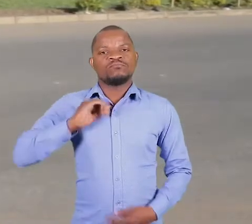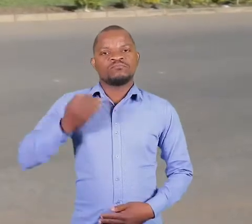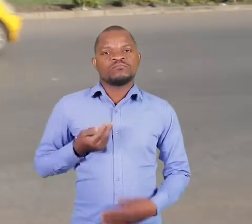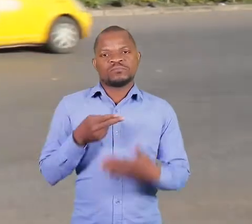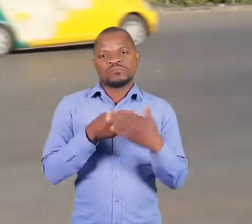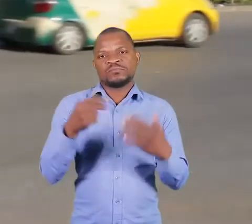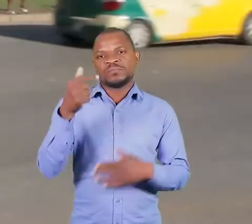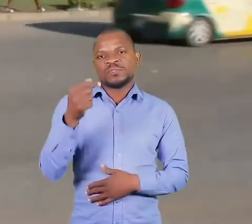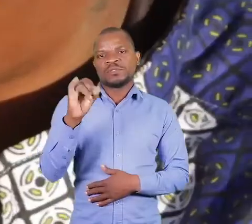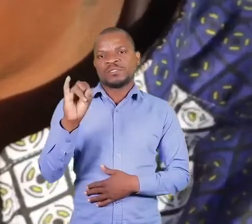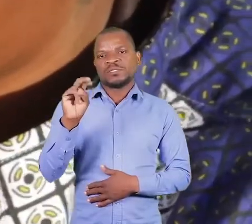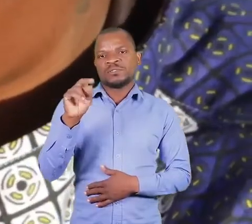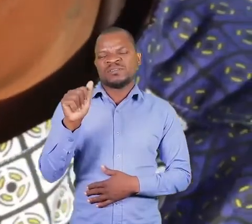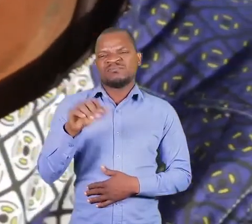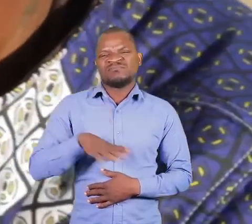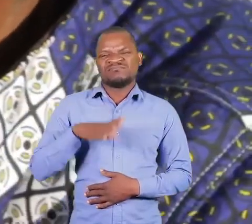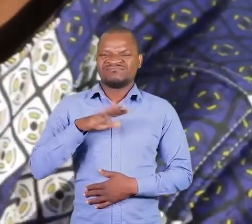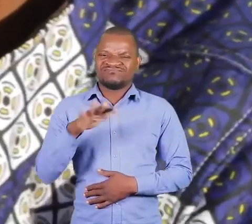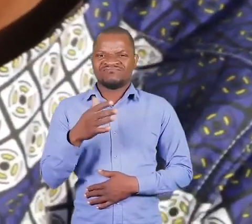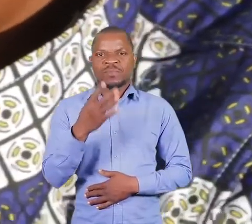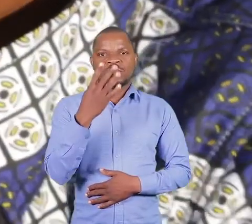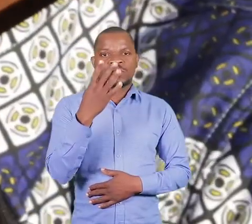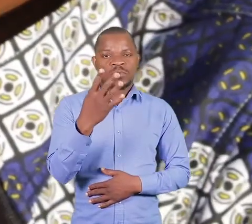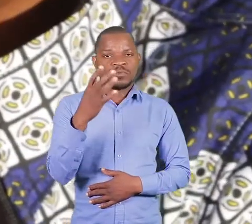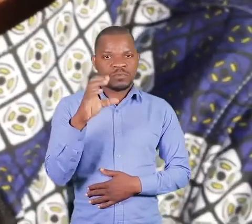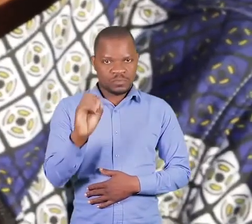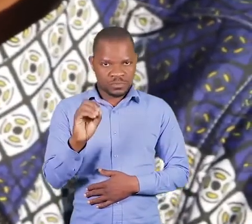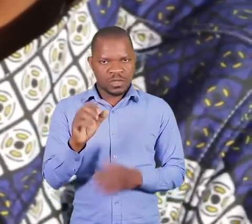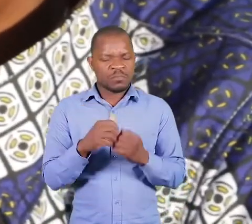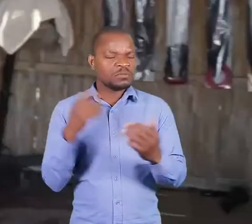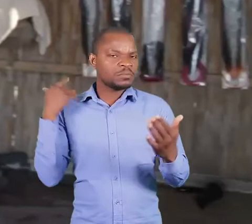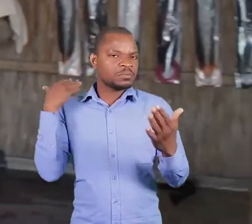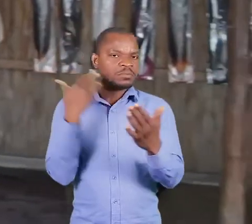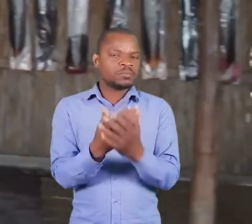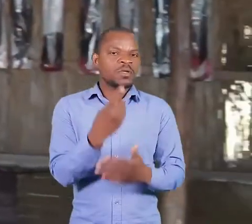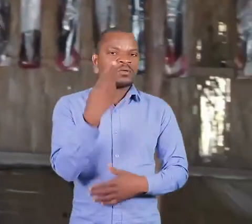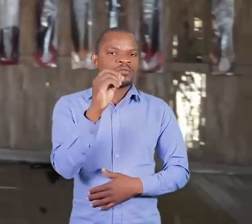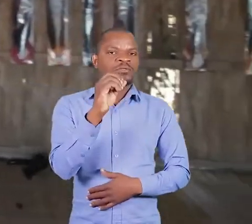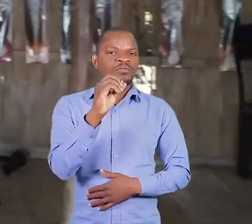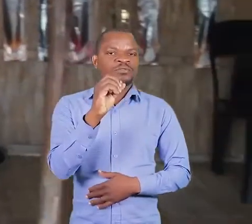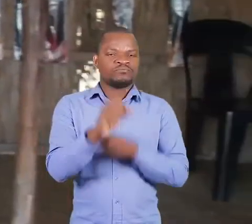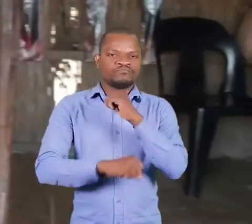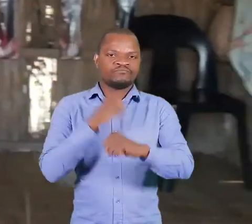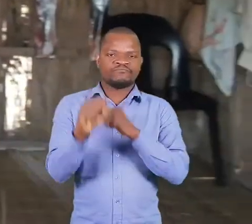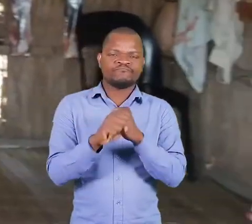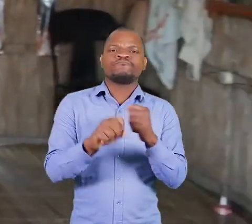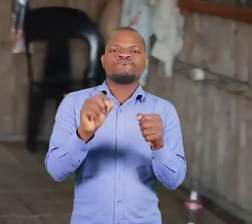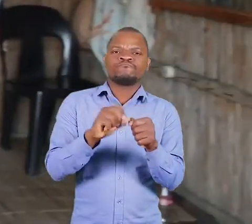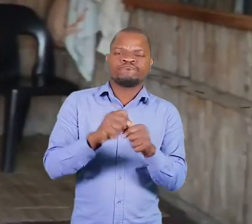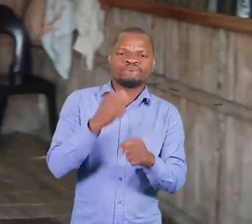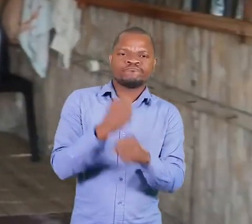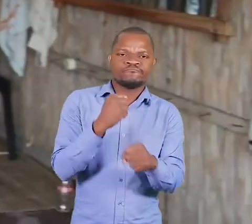Tina José tem quase 40 anos de idade e há mais de 10 anos que ela trabalha nesta banca, no mercado, vendendo